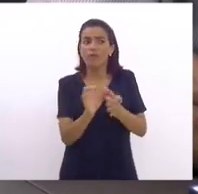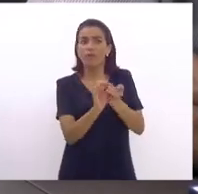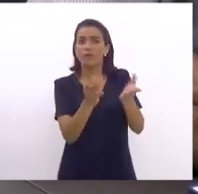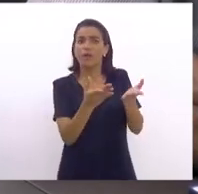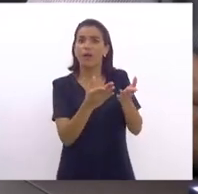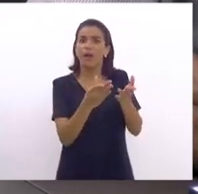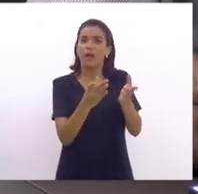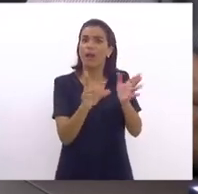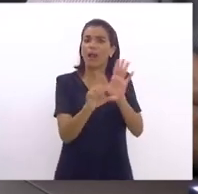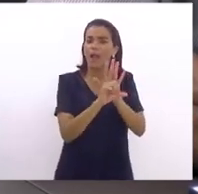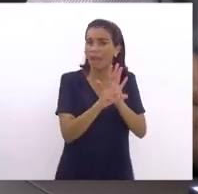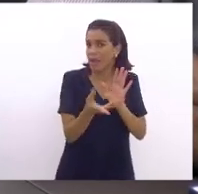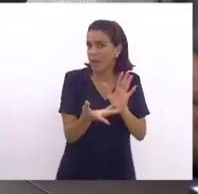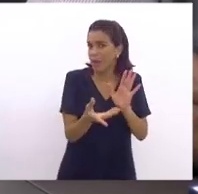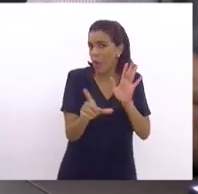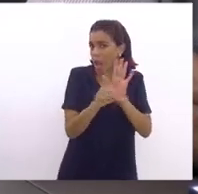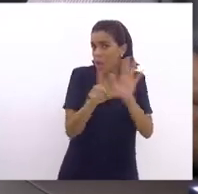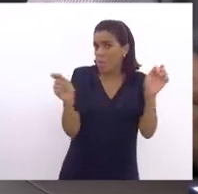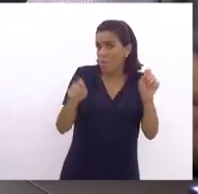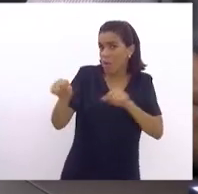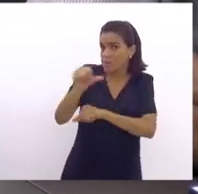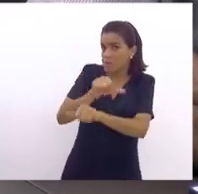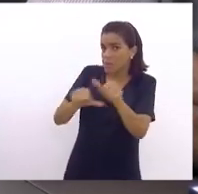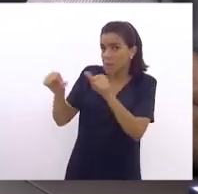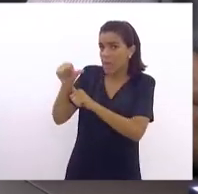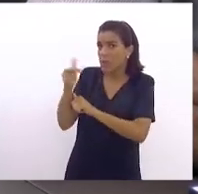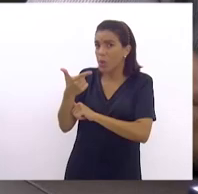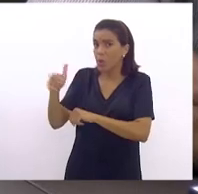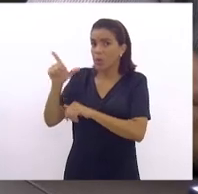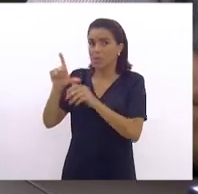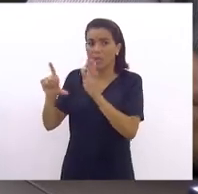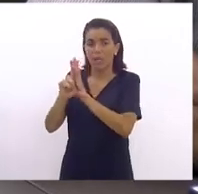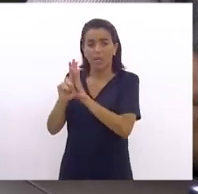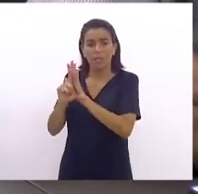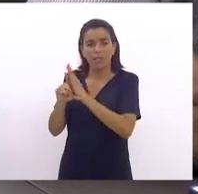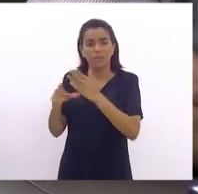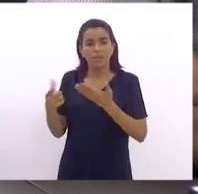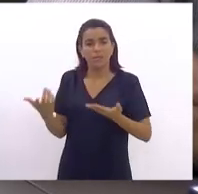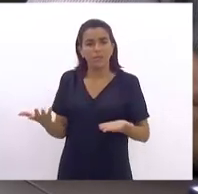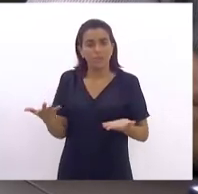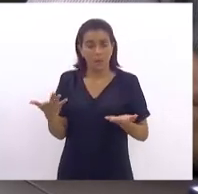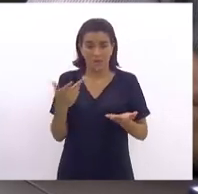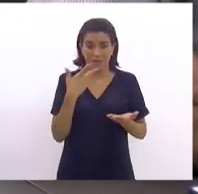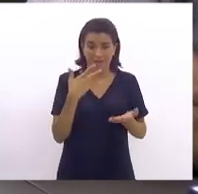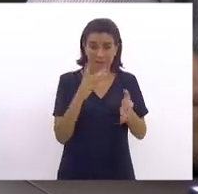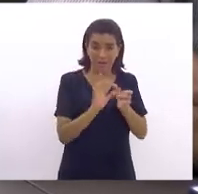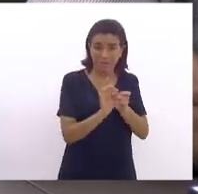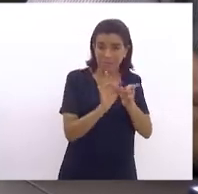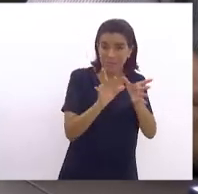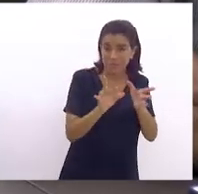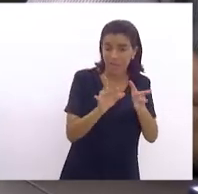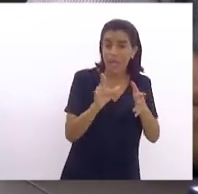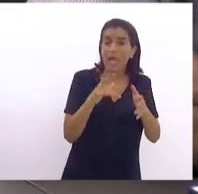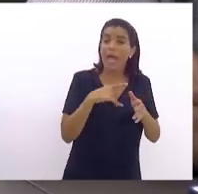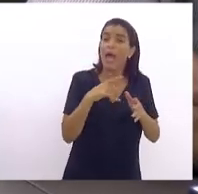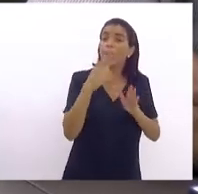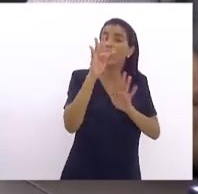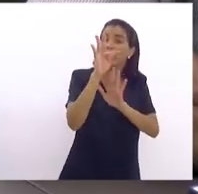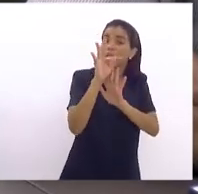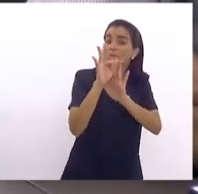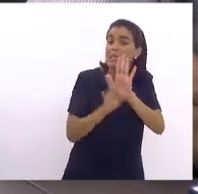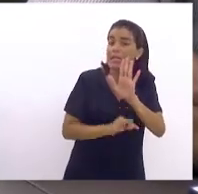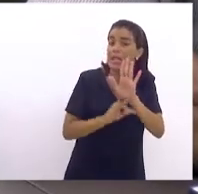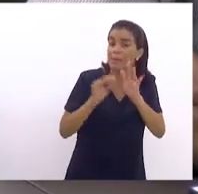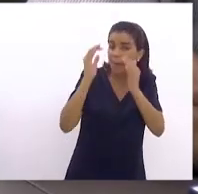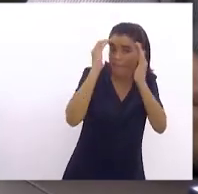lei? Uma lei só pode ser alterada por outra lei. Então... Eu acho que o autorizativo devia ser nos termos da lei tal,